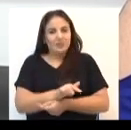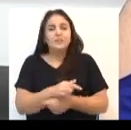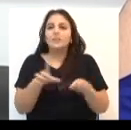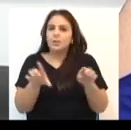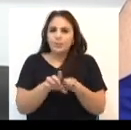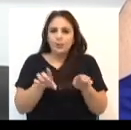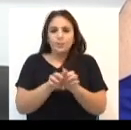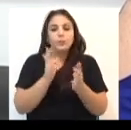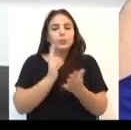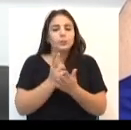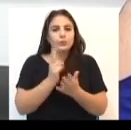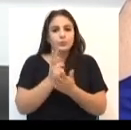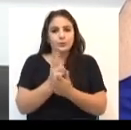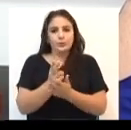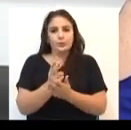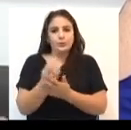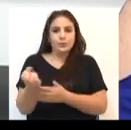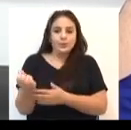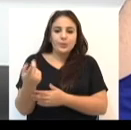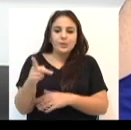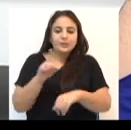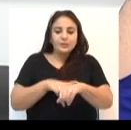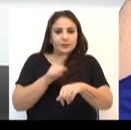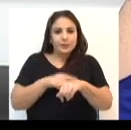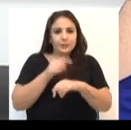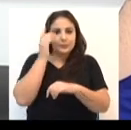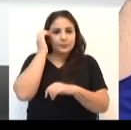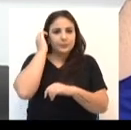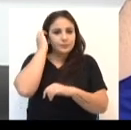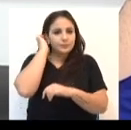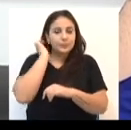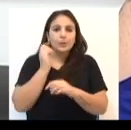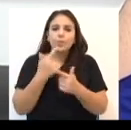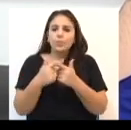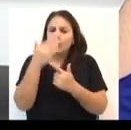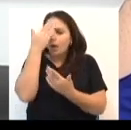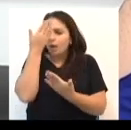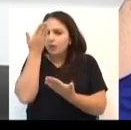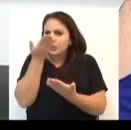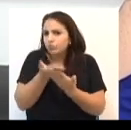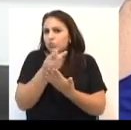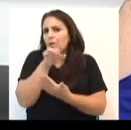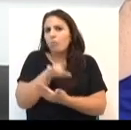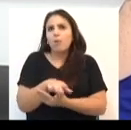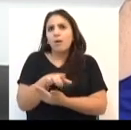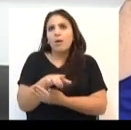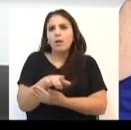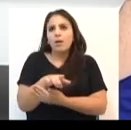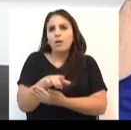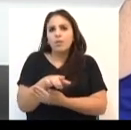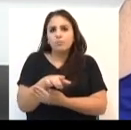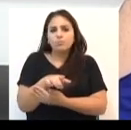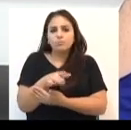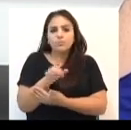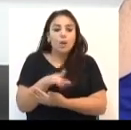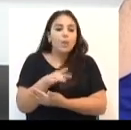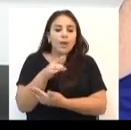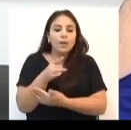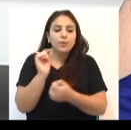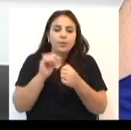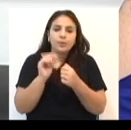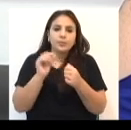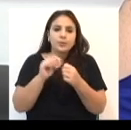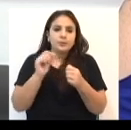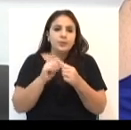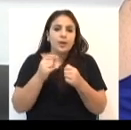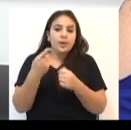poder também permanecer com este tempo, porque acredito que não é o motivo e não é o que